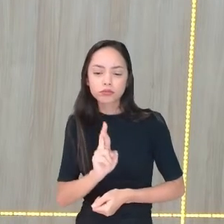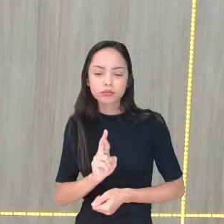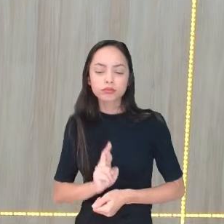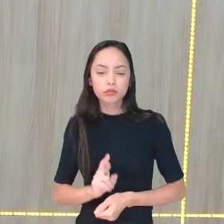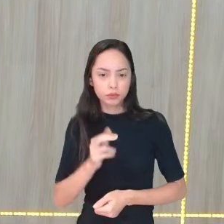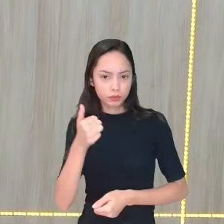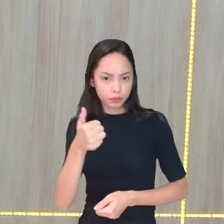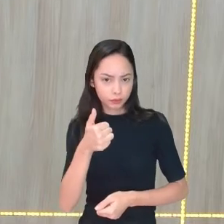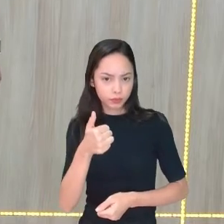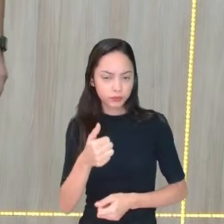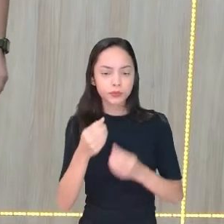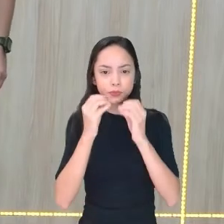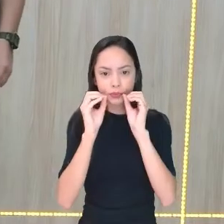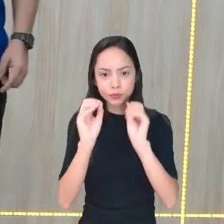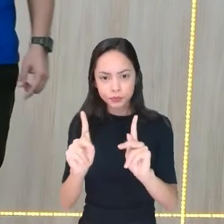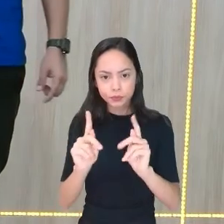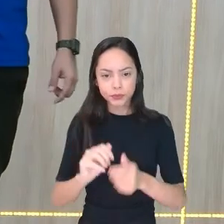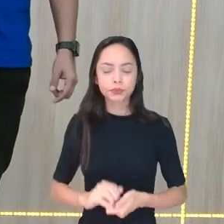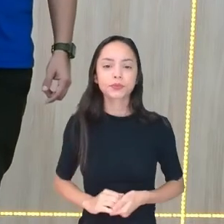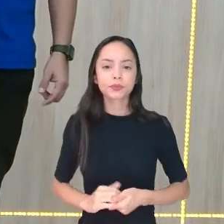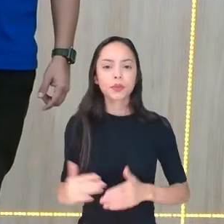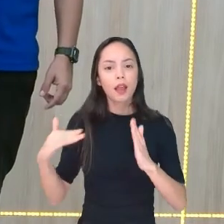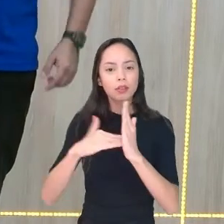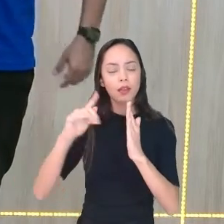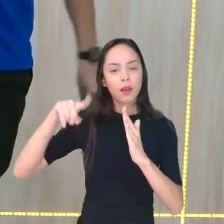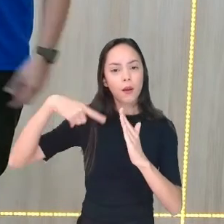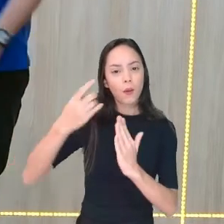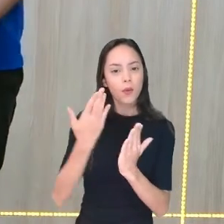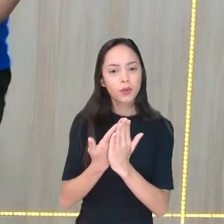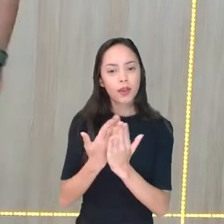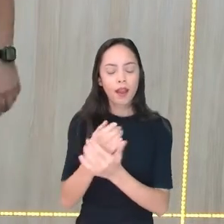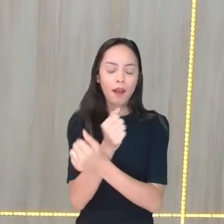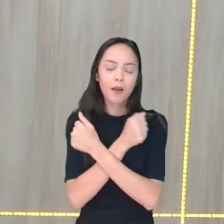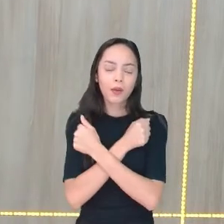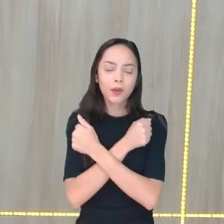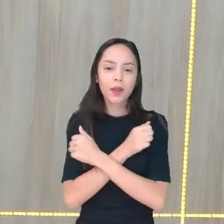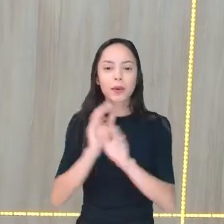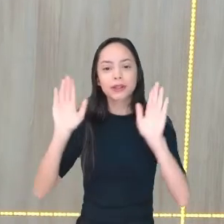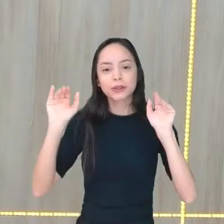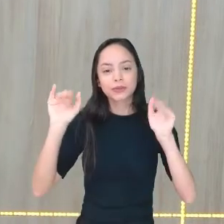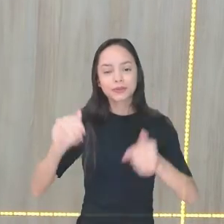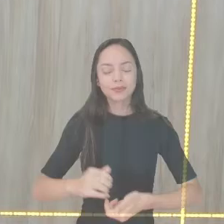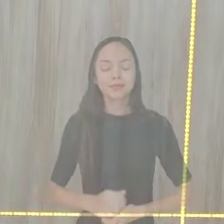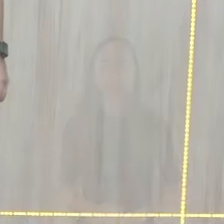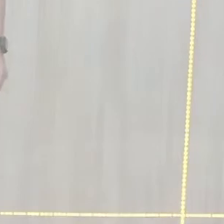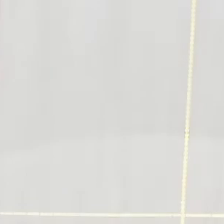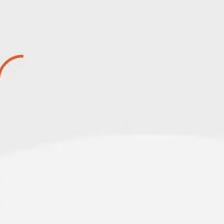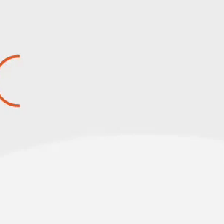aqui. Beleza? Até a próxima aula. Um abraço e tchau, tchau.